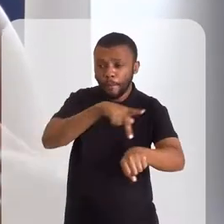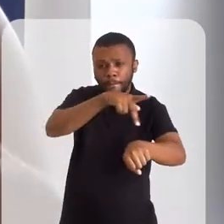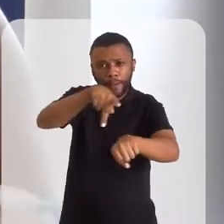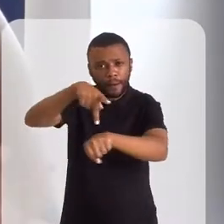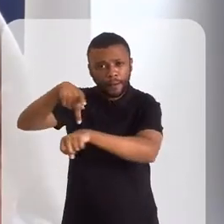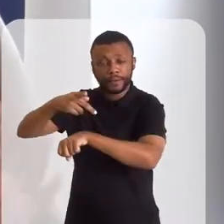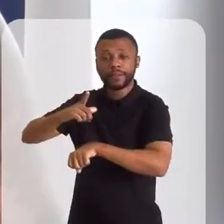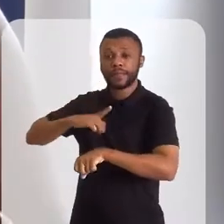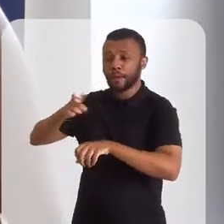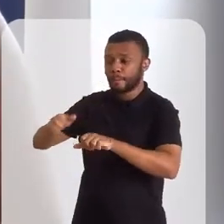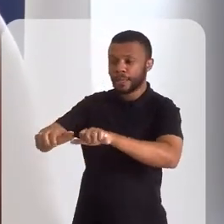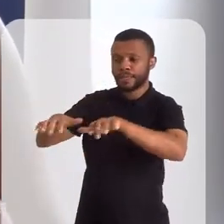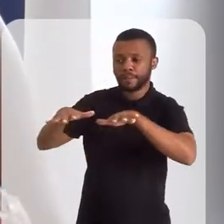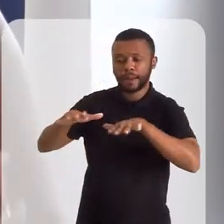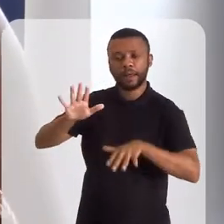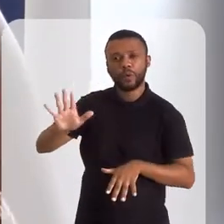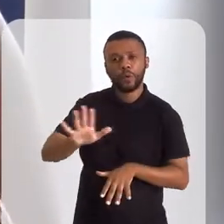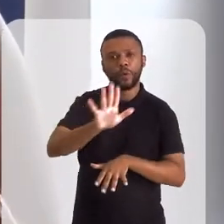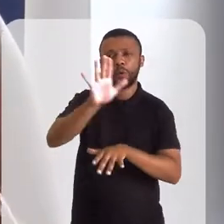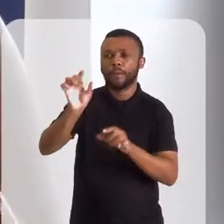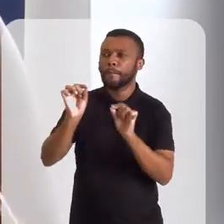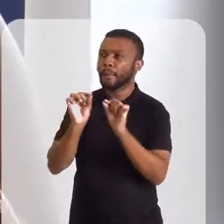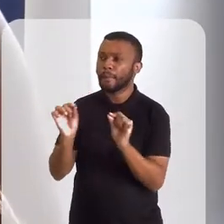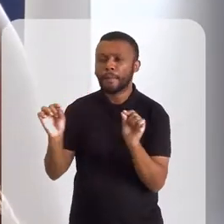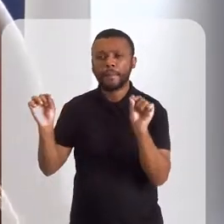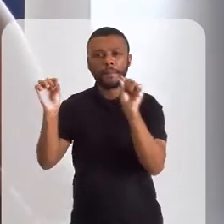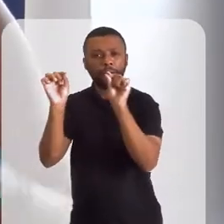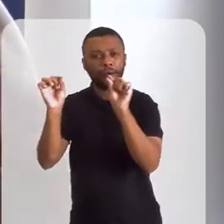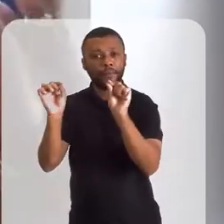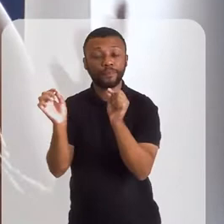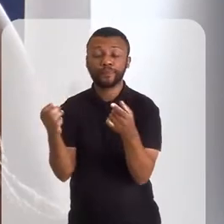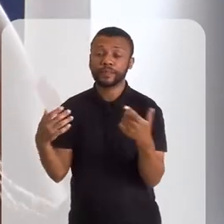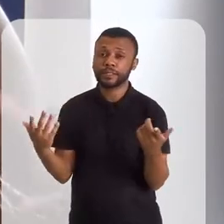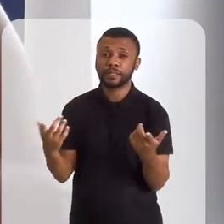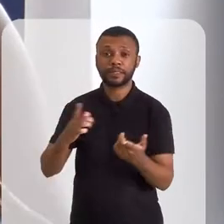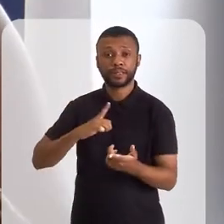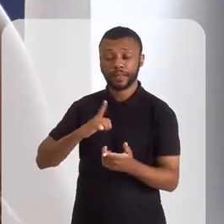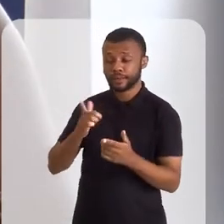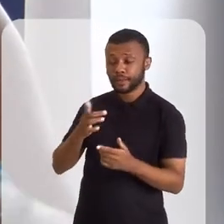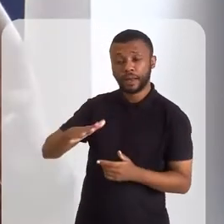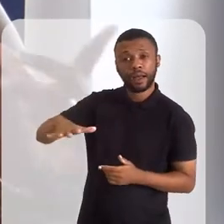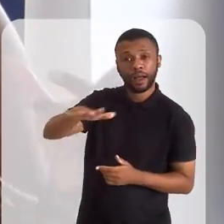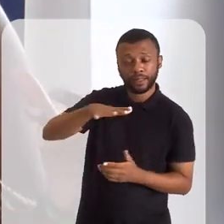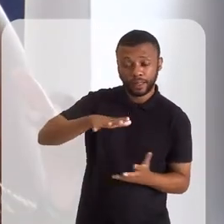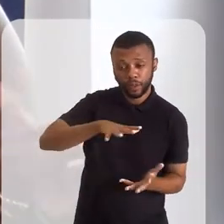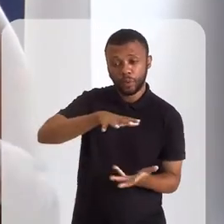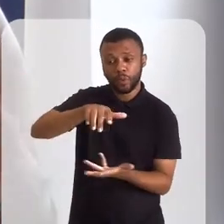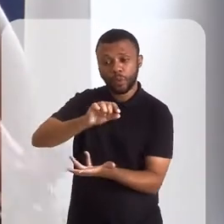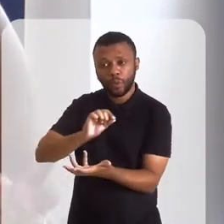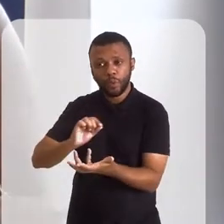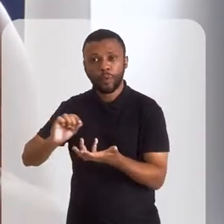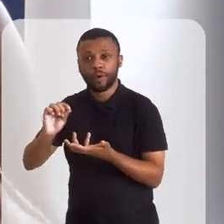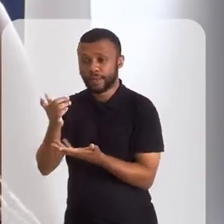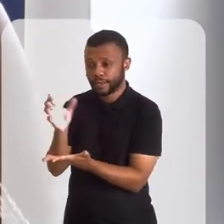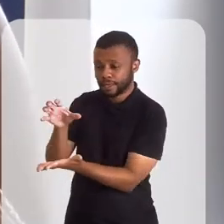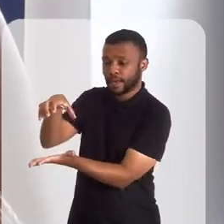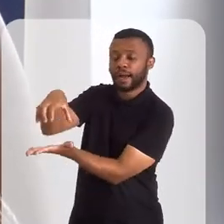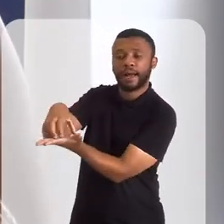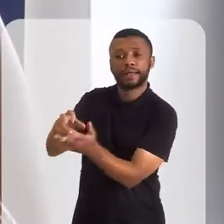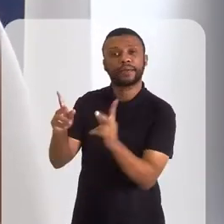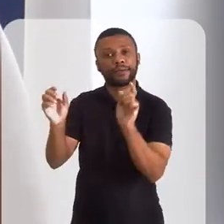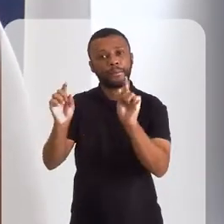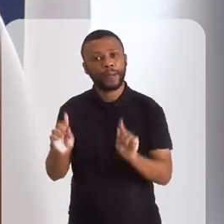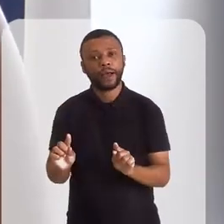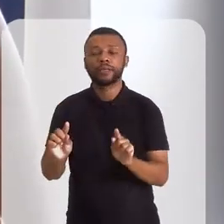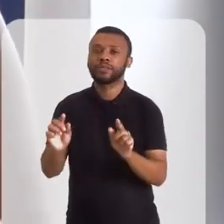os países já têm uma assembleia nacional, e tem a parte então nível mundial, que é a Casa